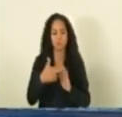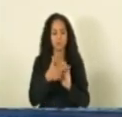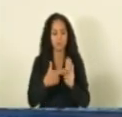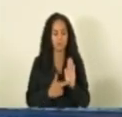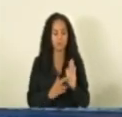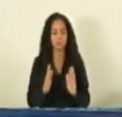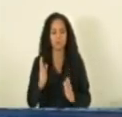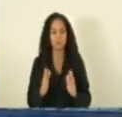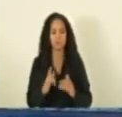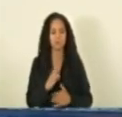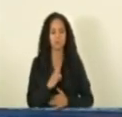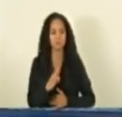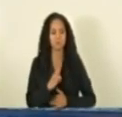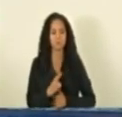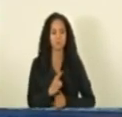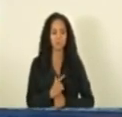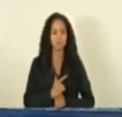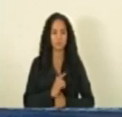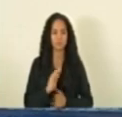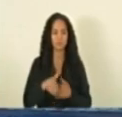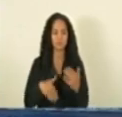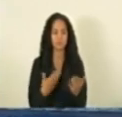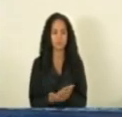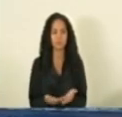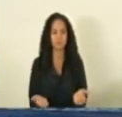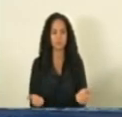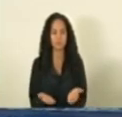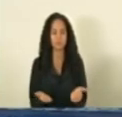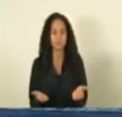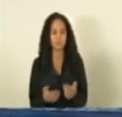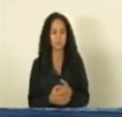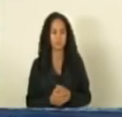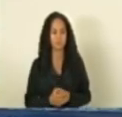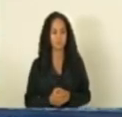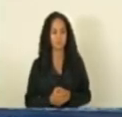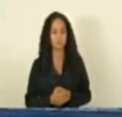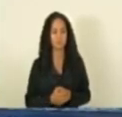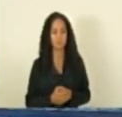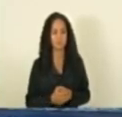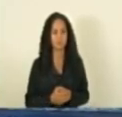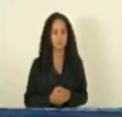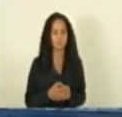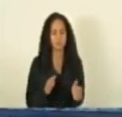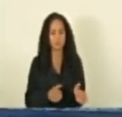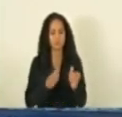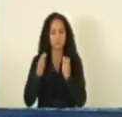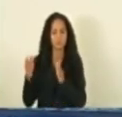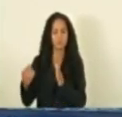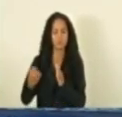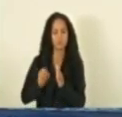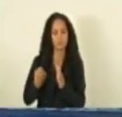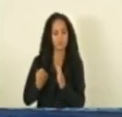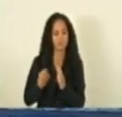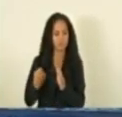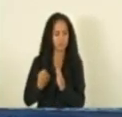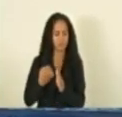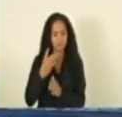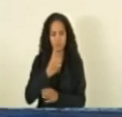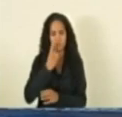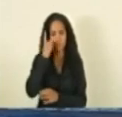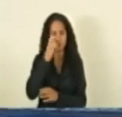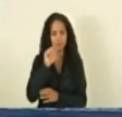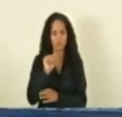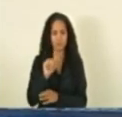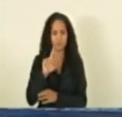prazo até na sessão de hoje. Passamos ao item 10. Deputado